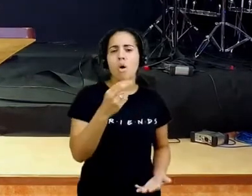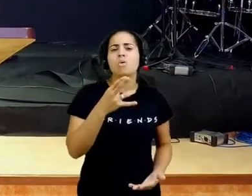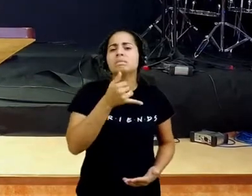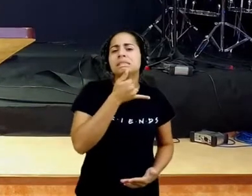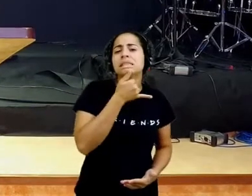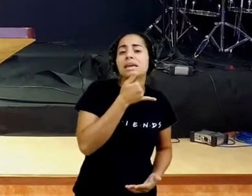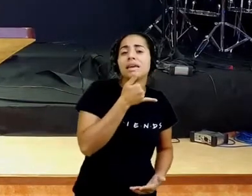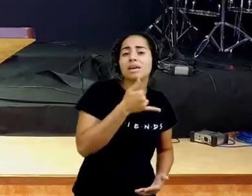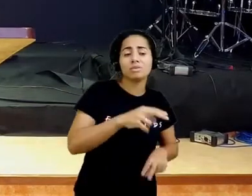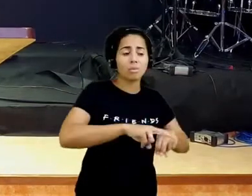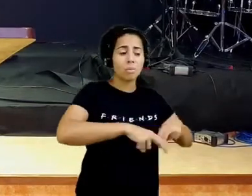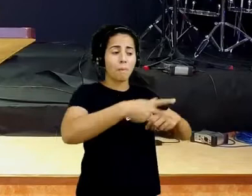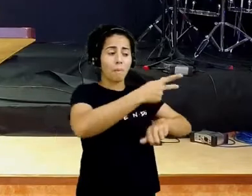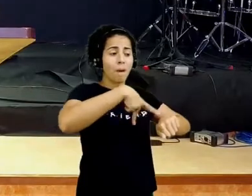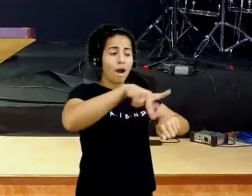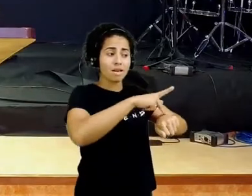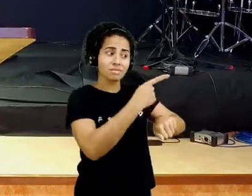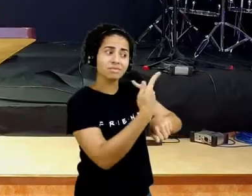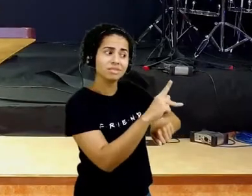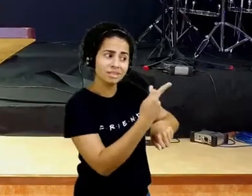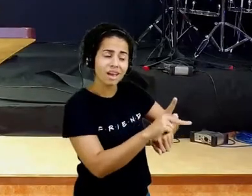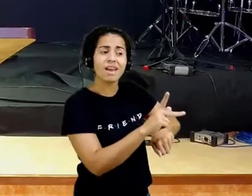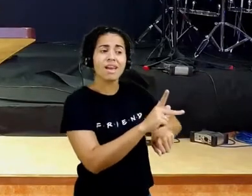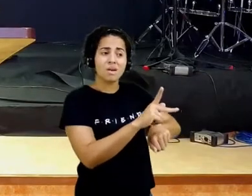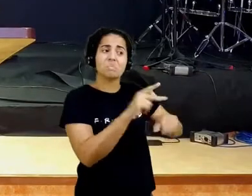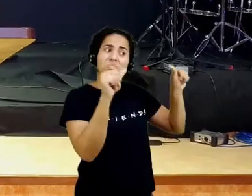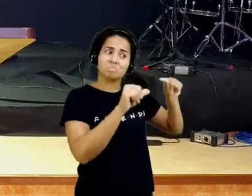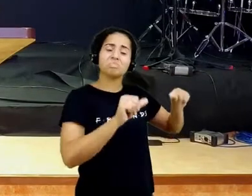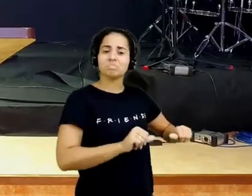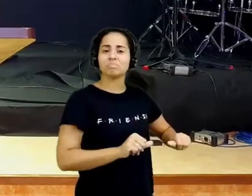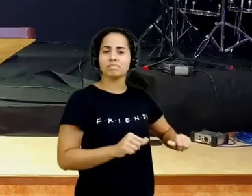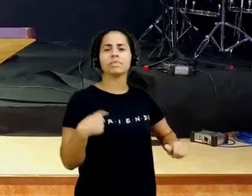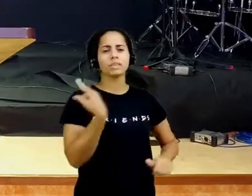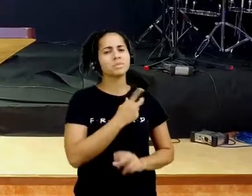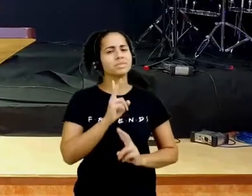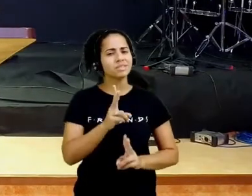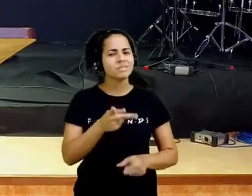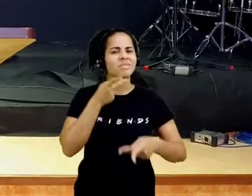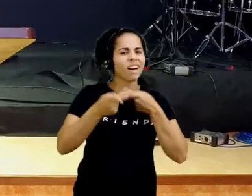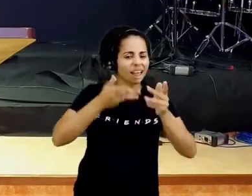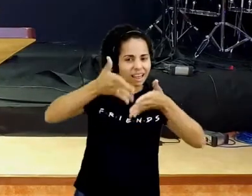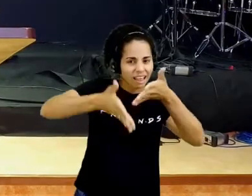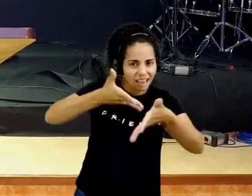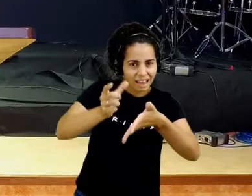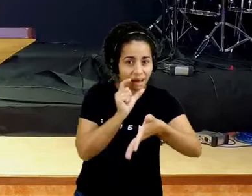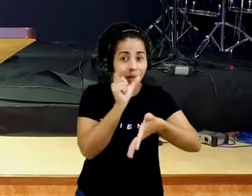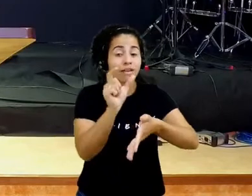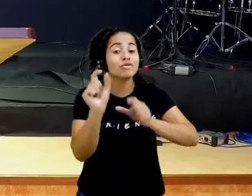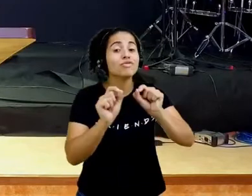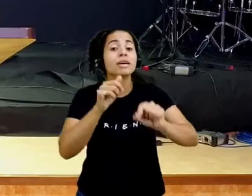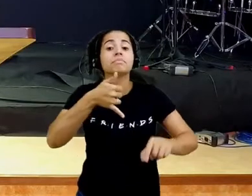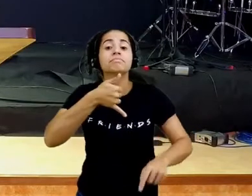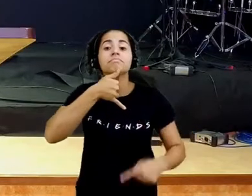país, ou daquela ou dessa pessoa. A gente sempre ouvimos, né,